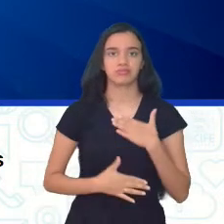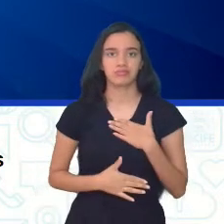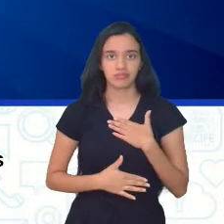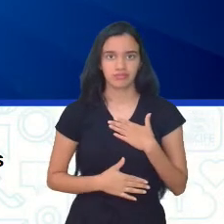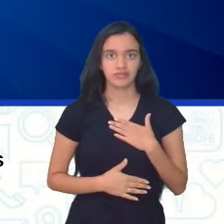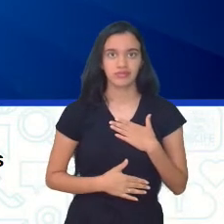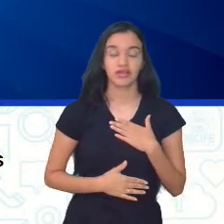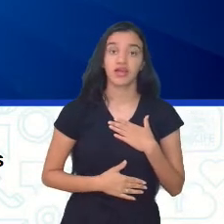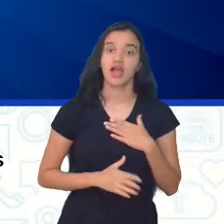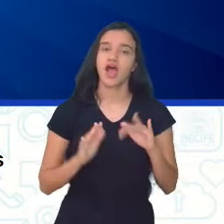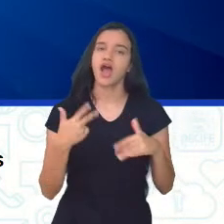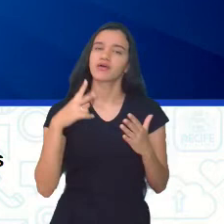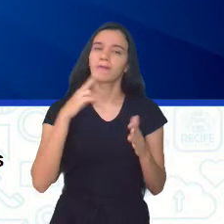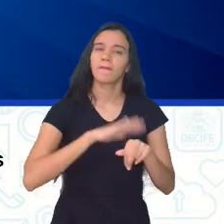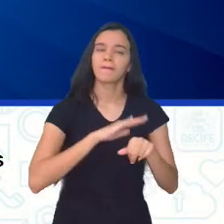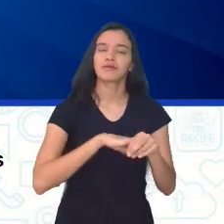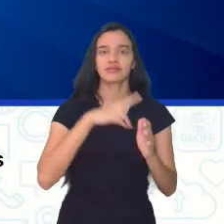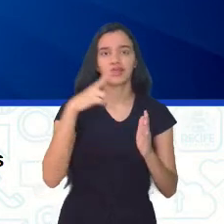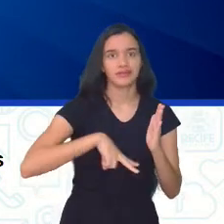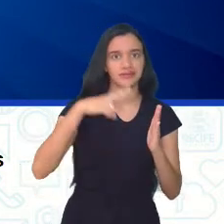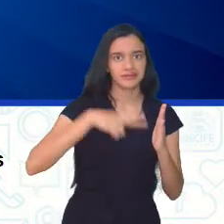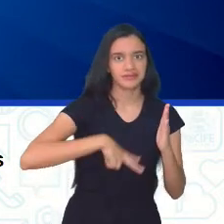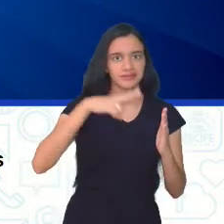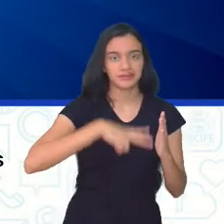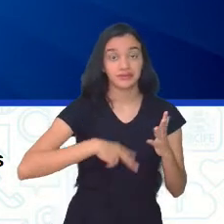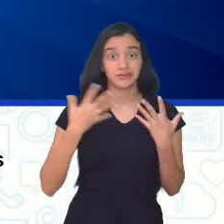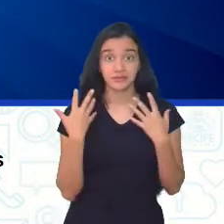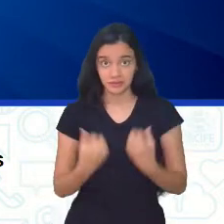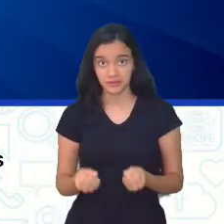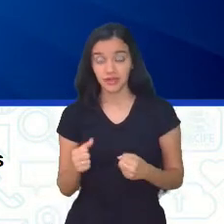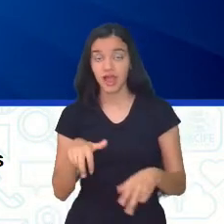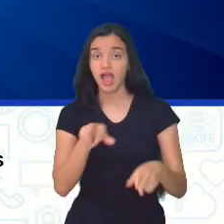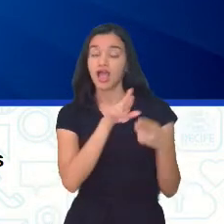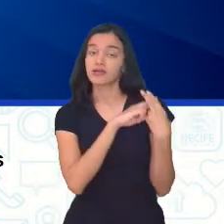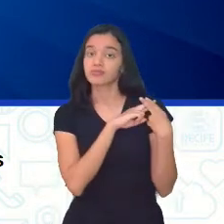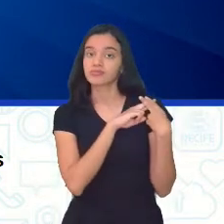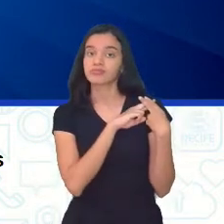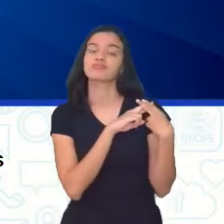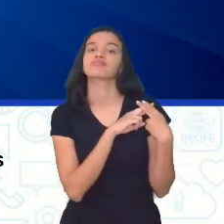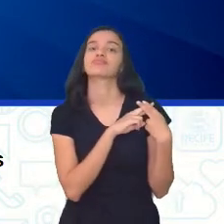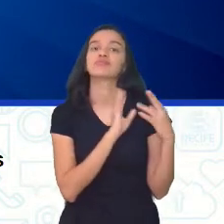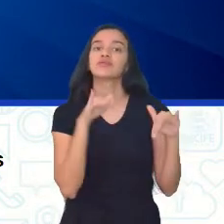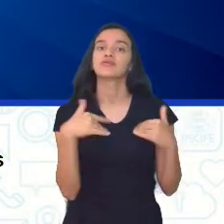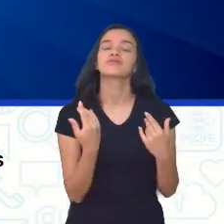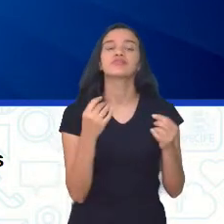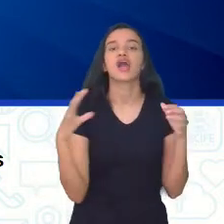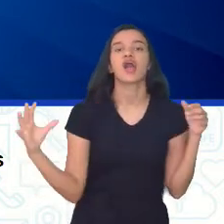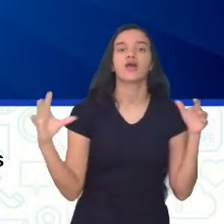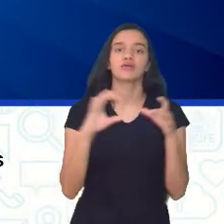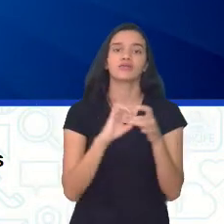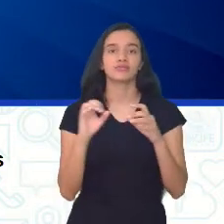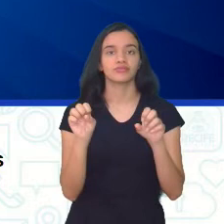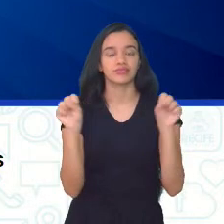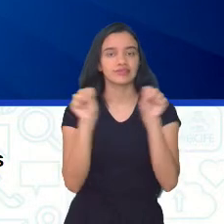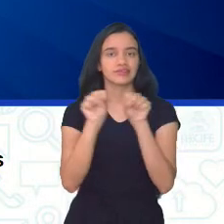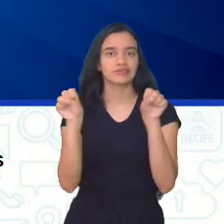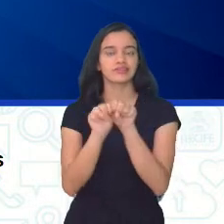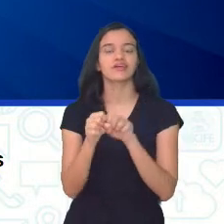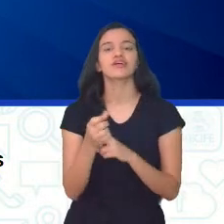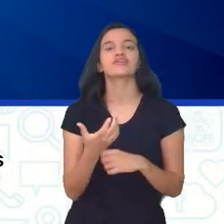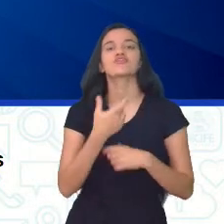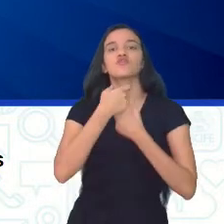nervos. Hora da leitura, pessoal. Vamos lá? São responsáveis por fazer a união do sistema nervoso